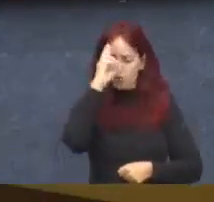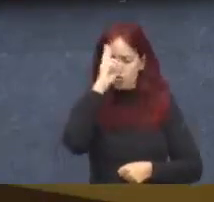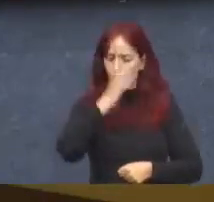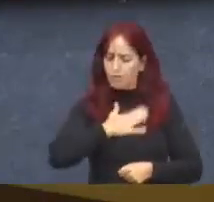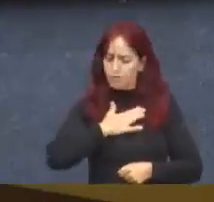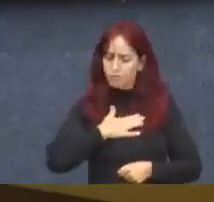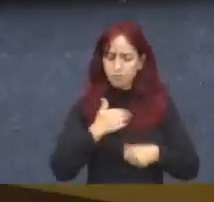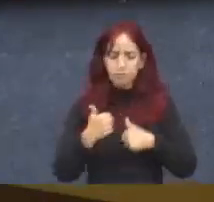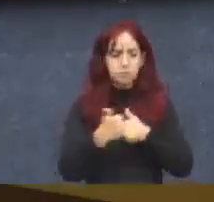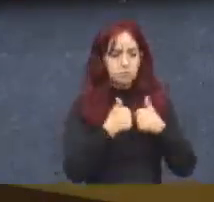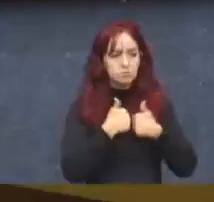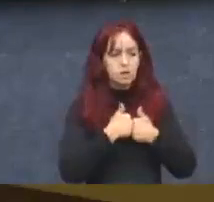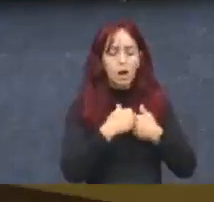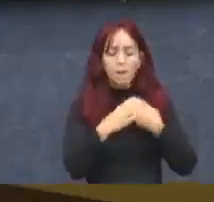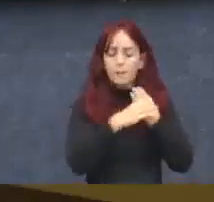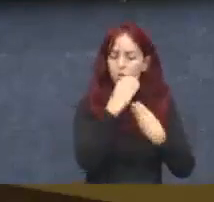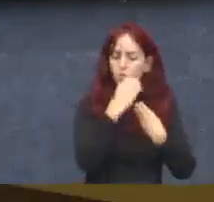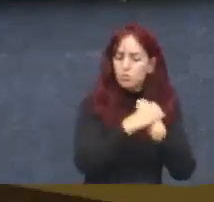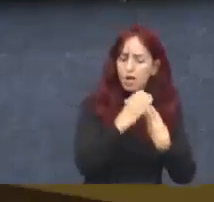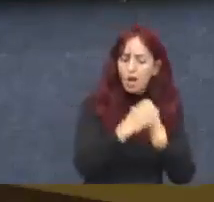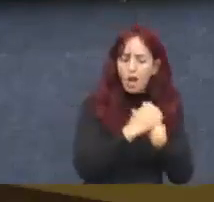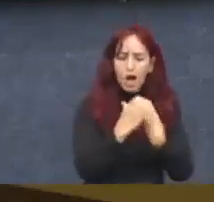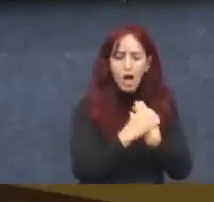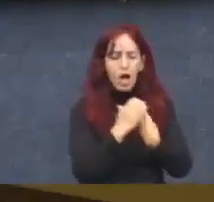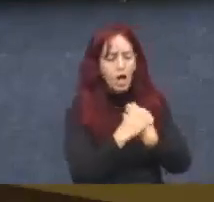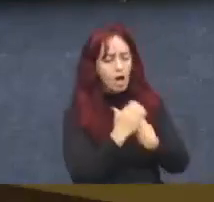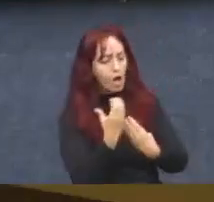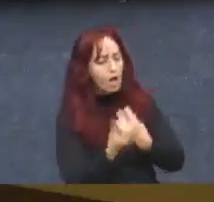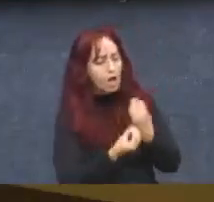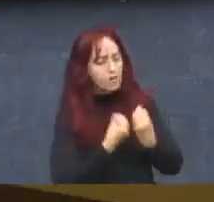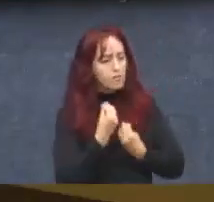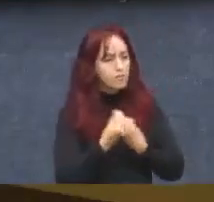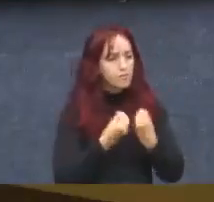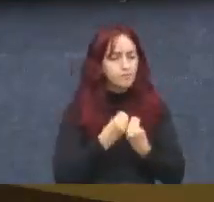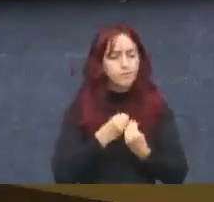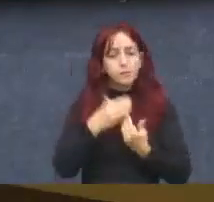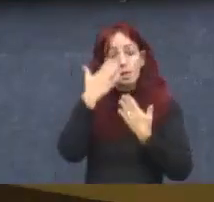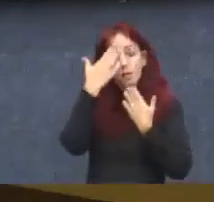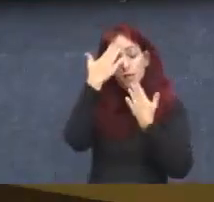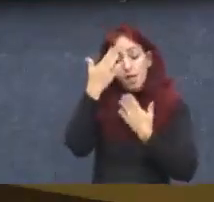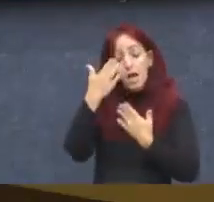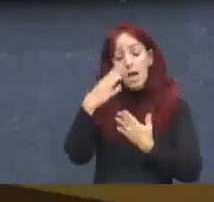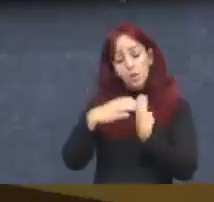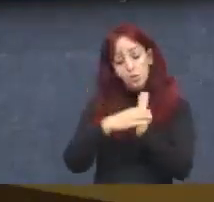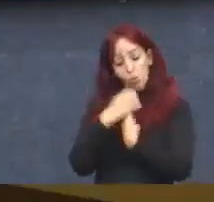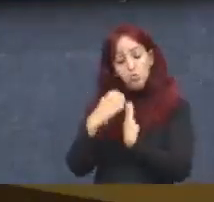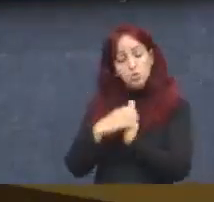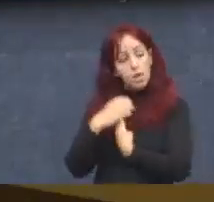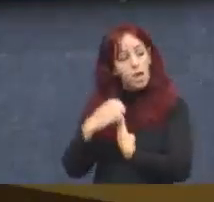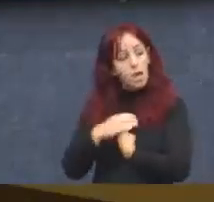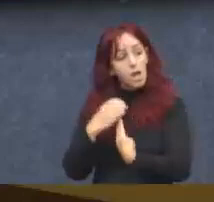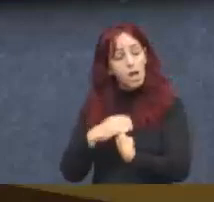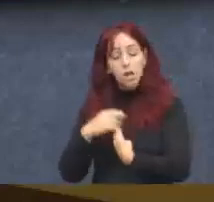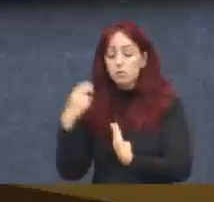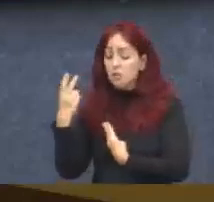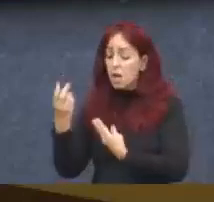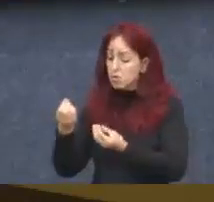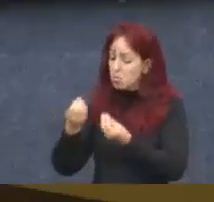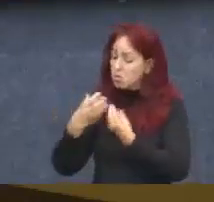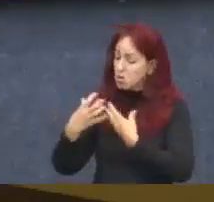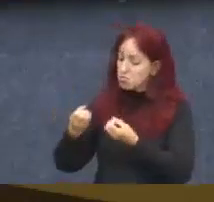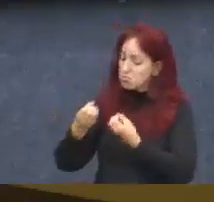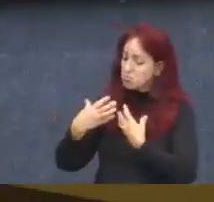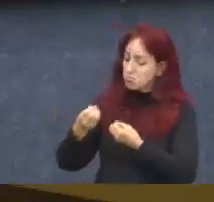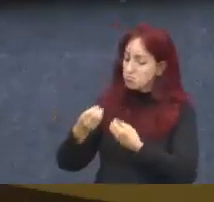Domingos, me aconselhava muito, me orientava muito, e graças aos conselhos que o Dulin me deu naquela época, a